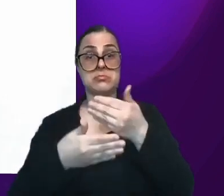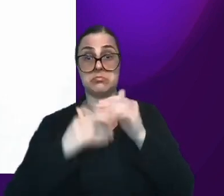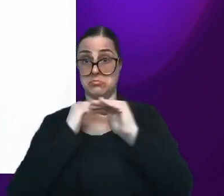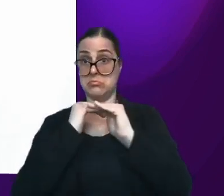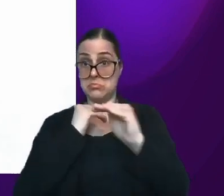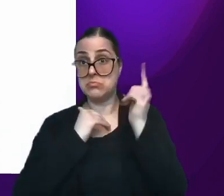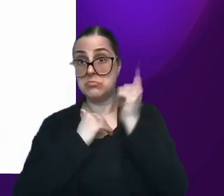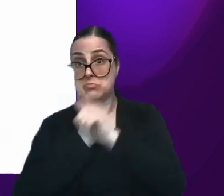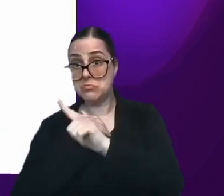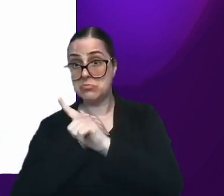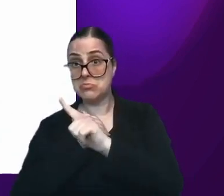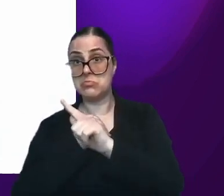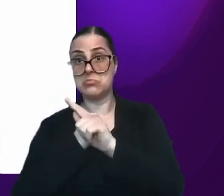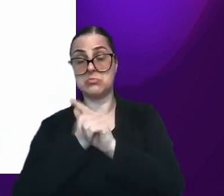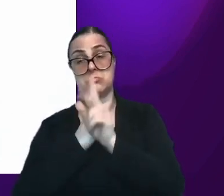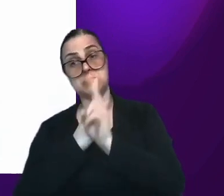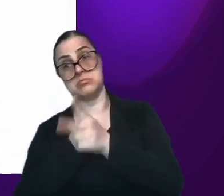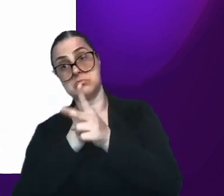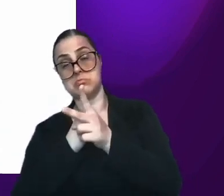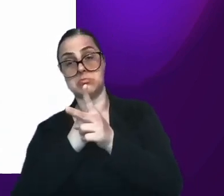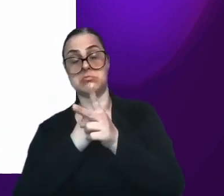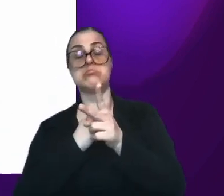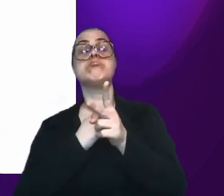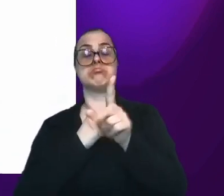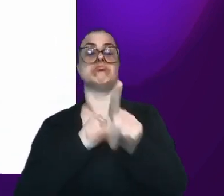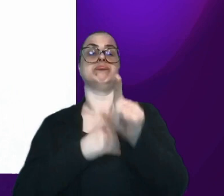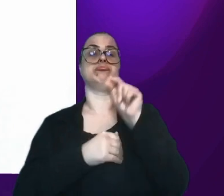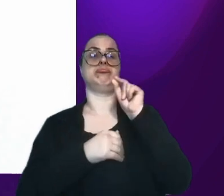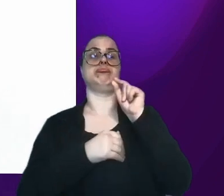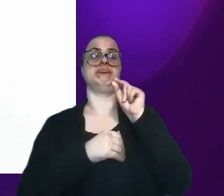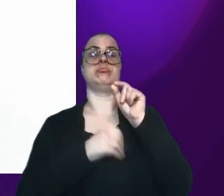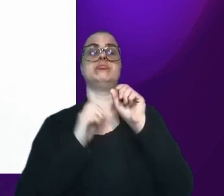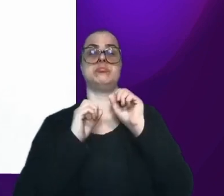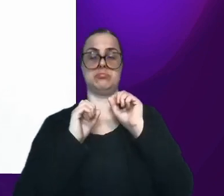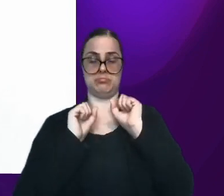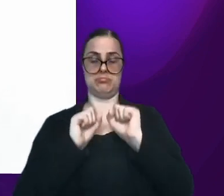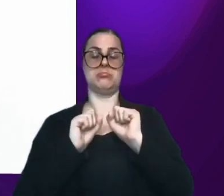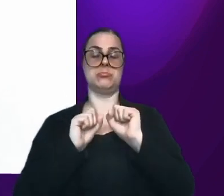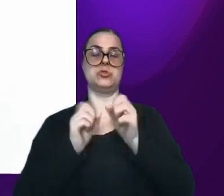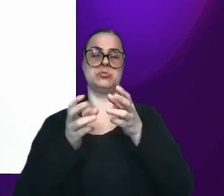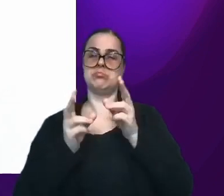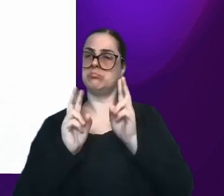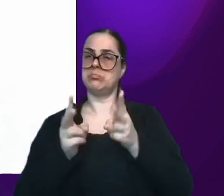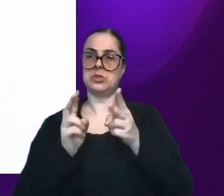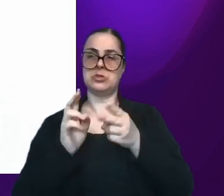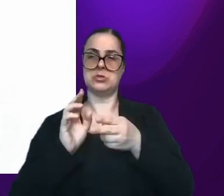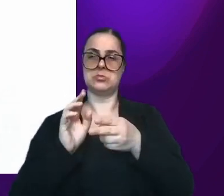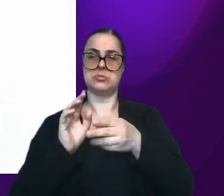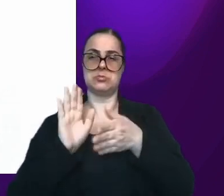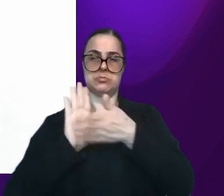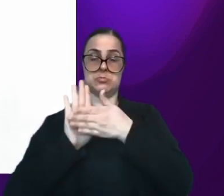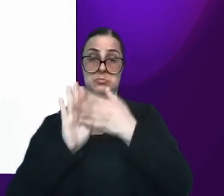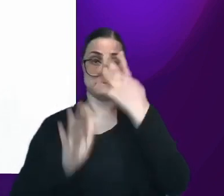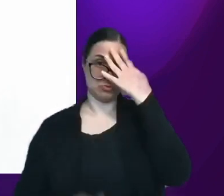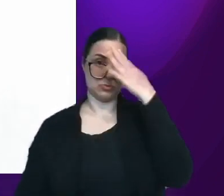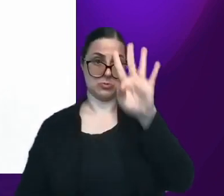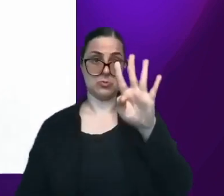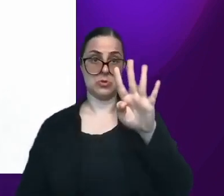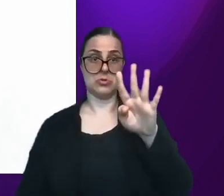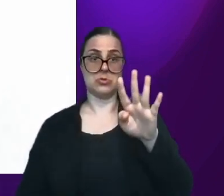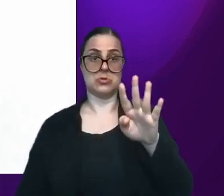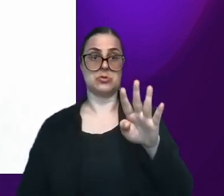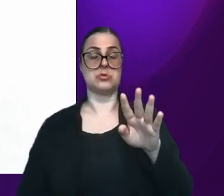optar por contínua, a gente faz essa mesma programação para 4 dias, 2 litros por dia, mais 1,5 litro de